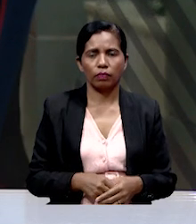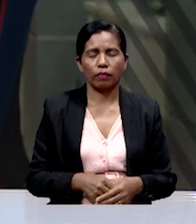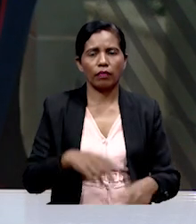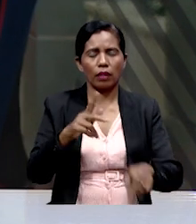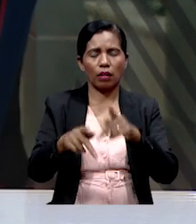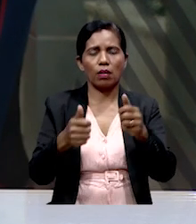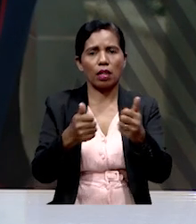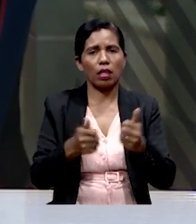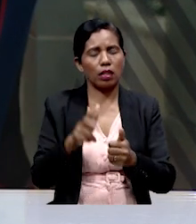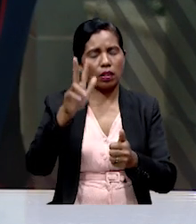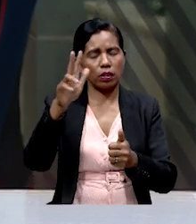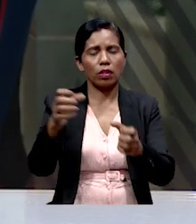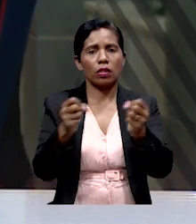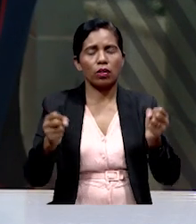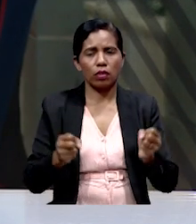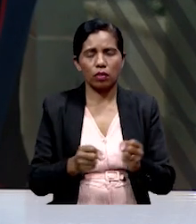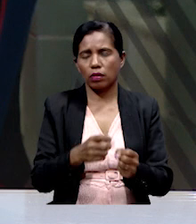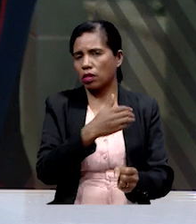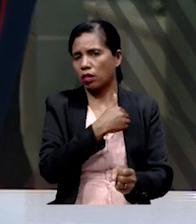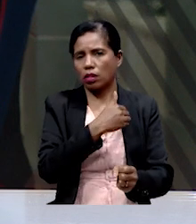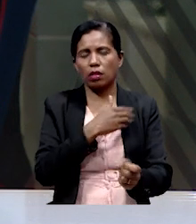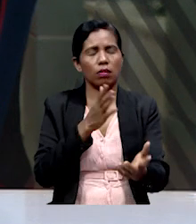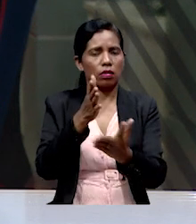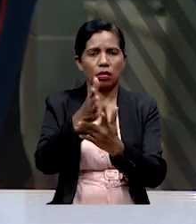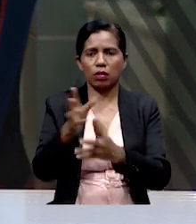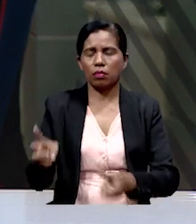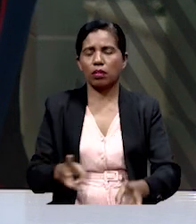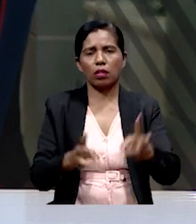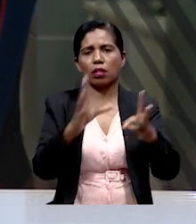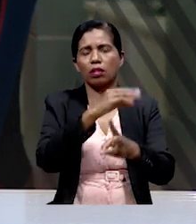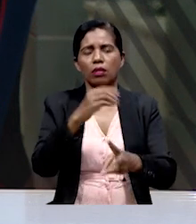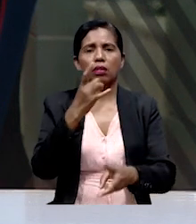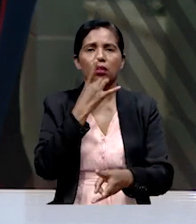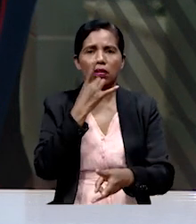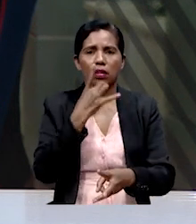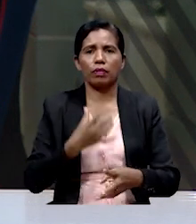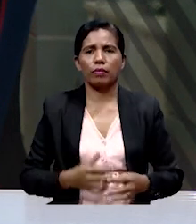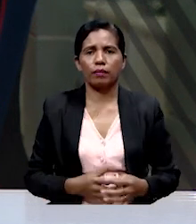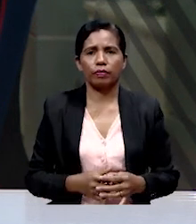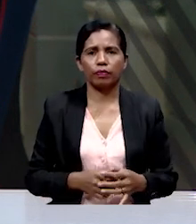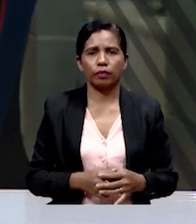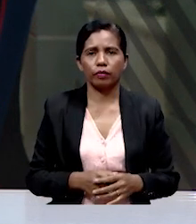Comunidade Aldeia Tolo e Suco Saloi Craic se dá o acesso à estrada no eletricidade.